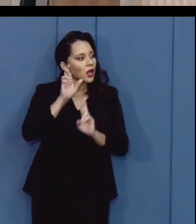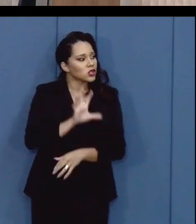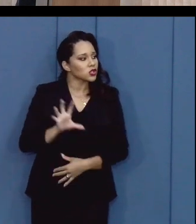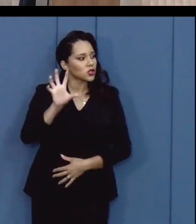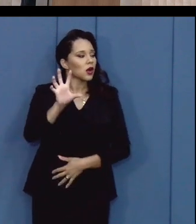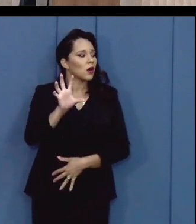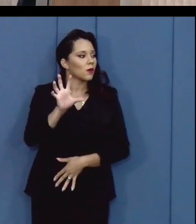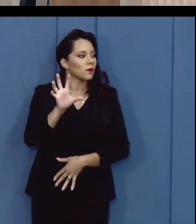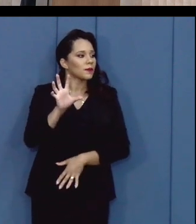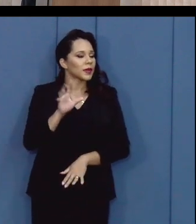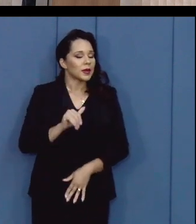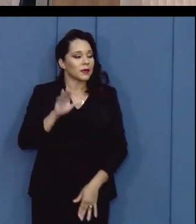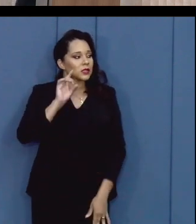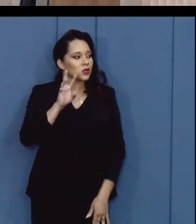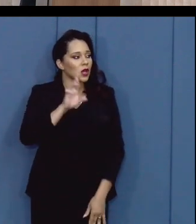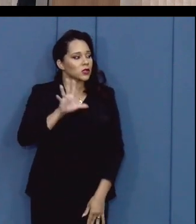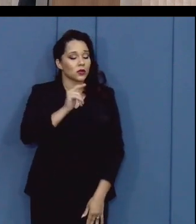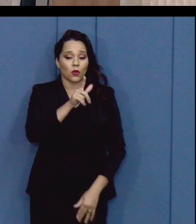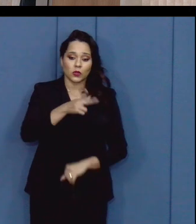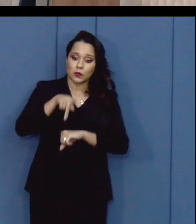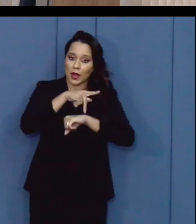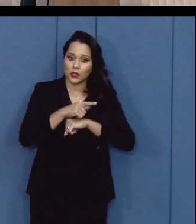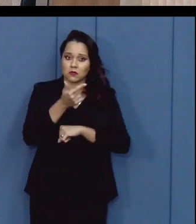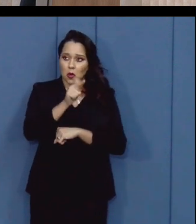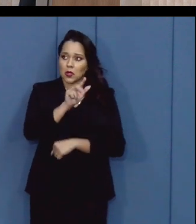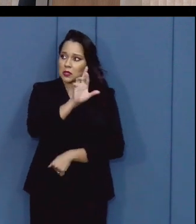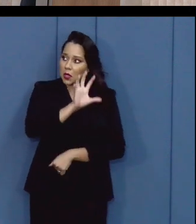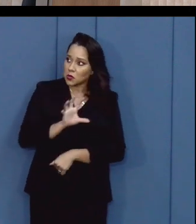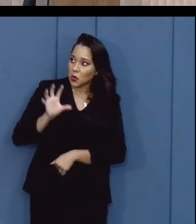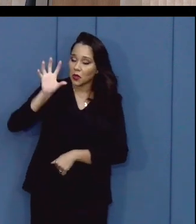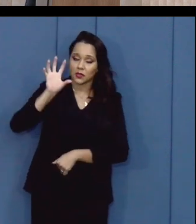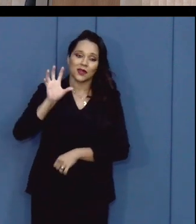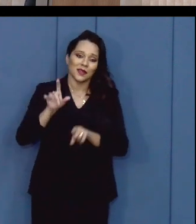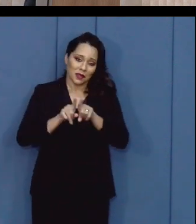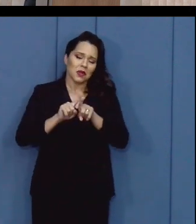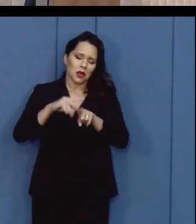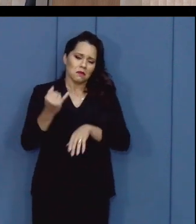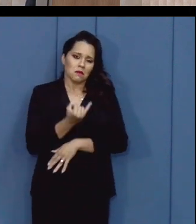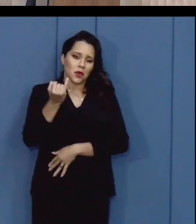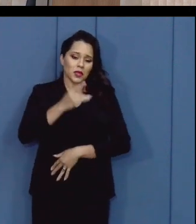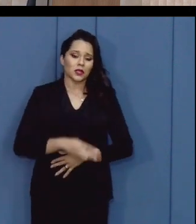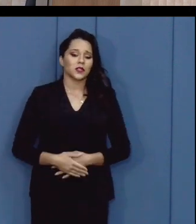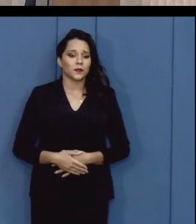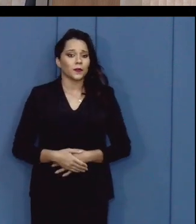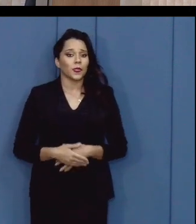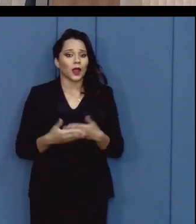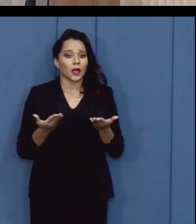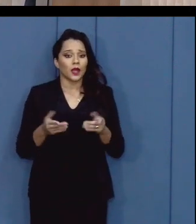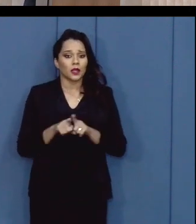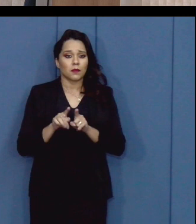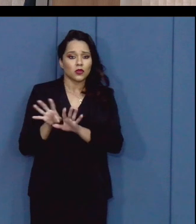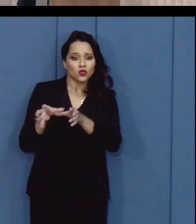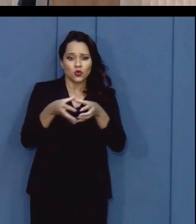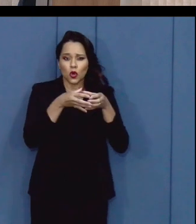também com outros países e outras regiões, né? Que para nós é absolutamente importante também, e uma composição